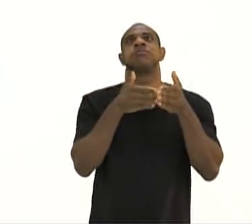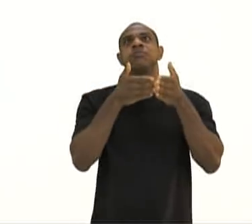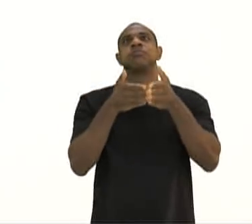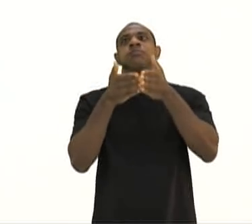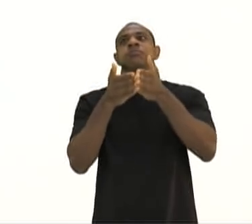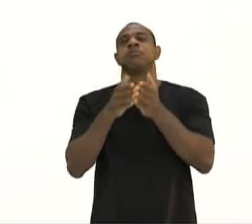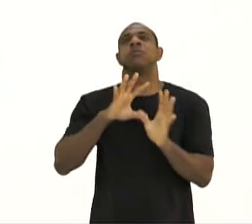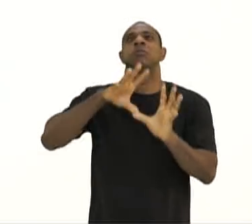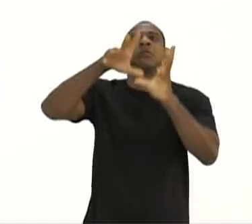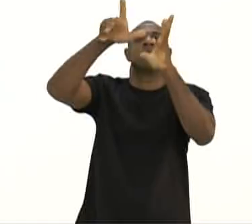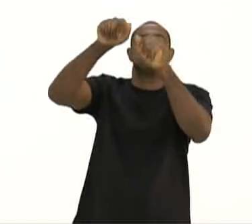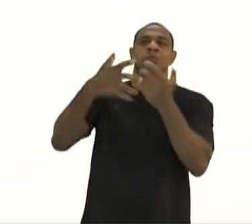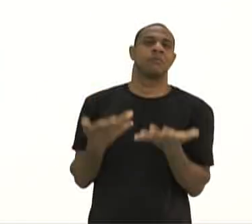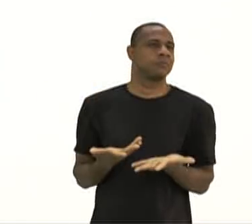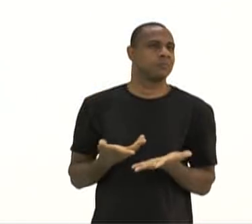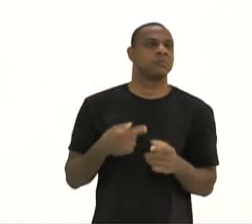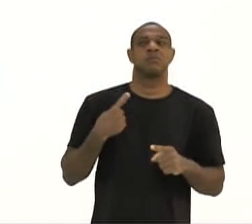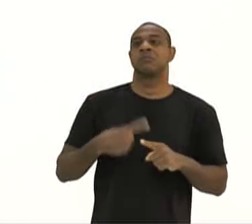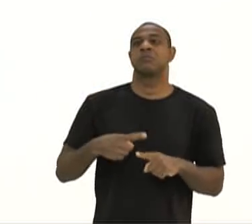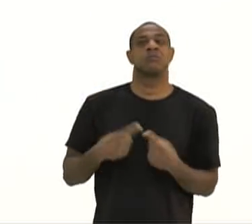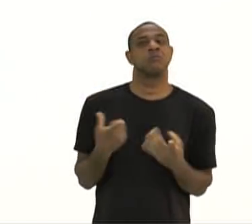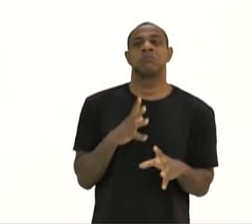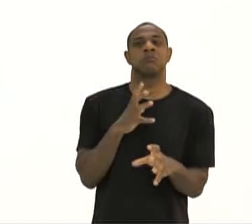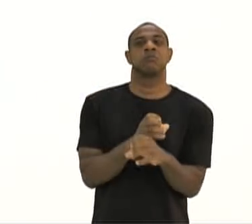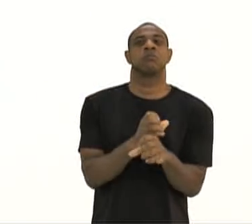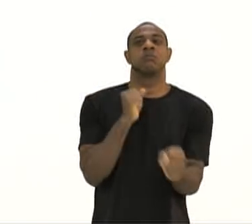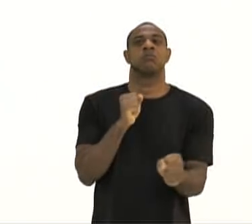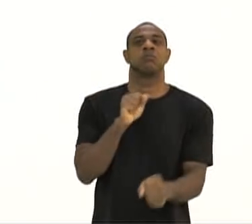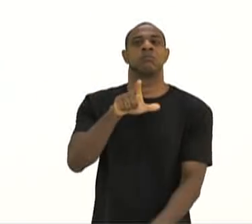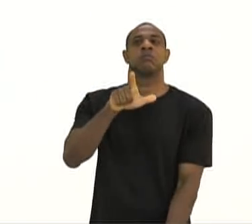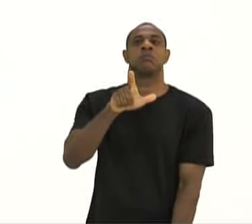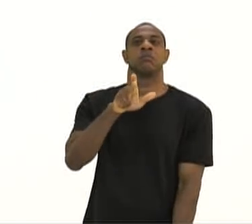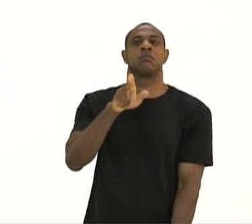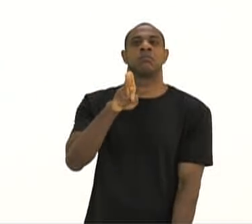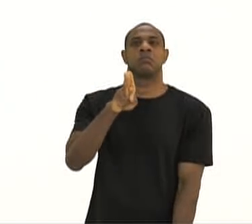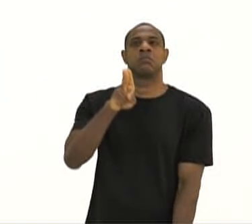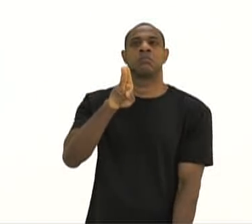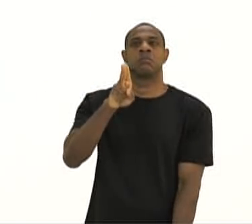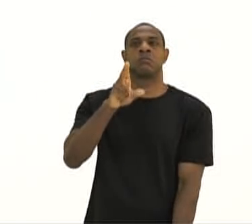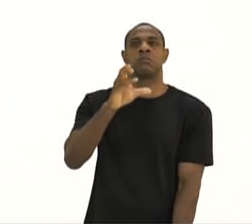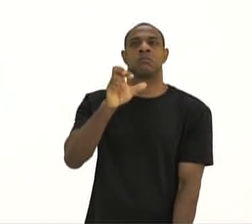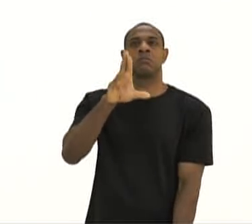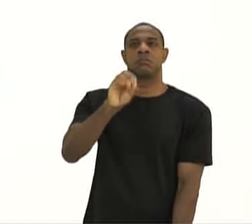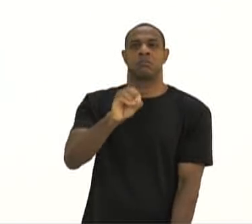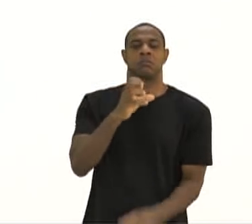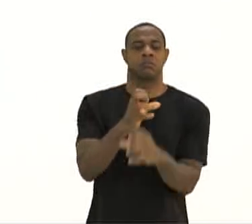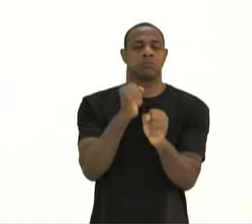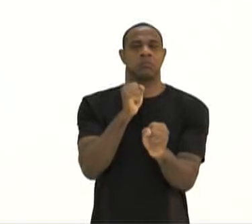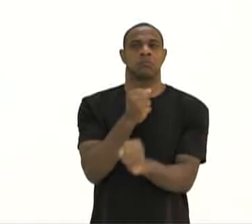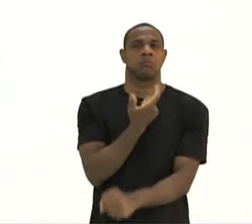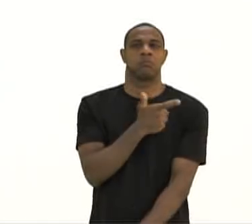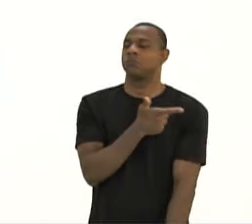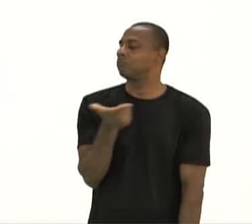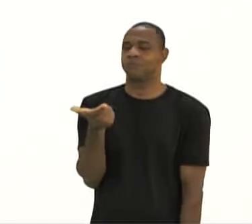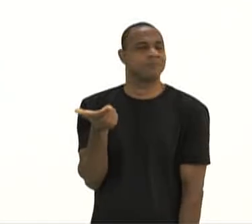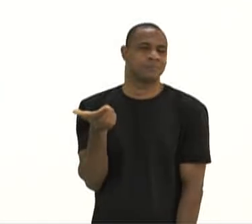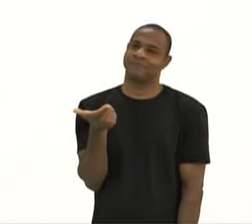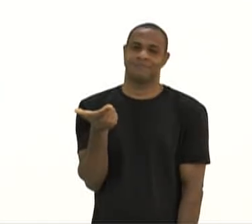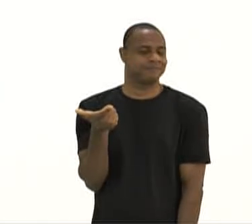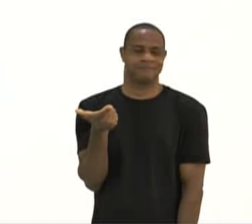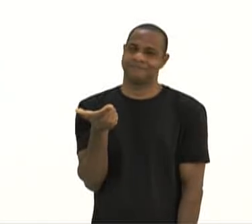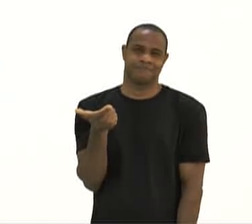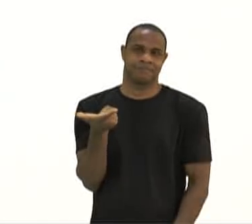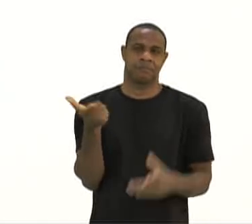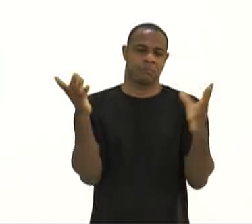por quê? Porque ele não está gerando mais tanto lucro quanto se esperava. Esse é um fator importante que a gente tem que